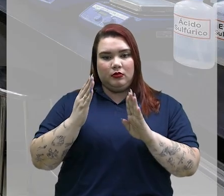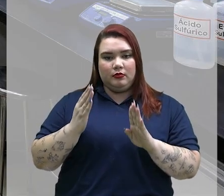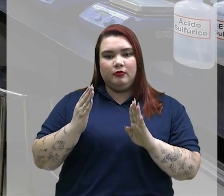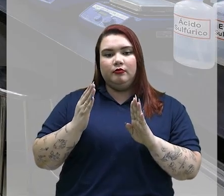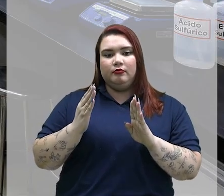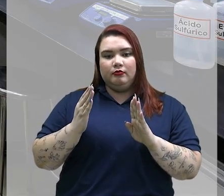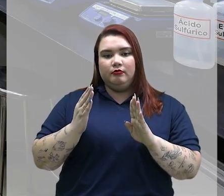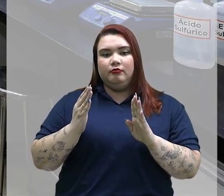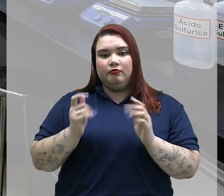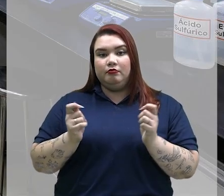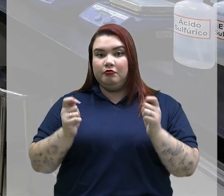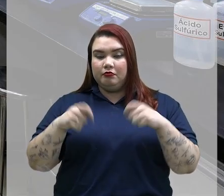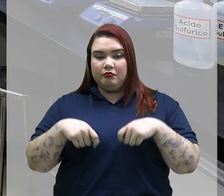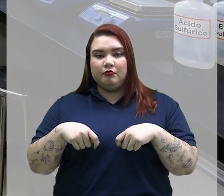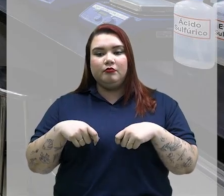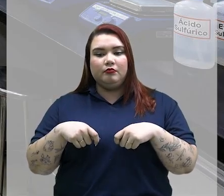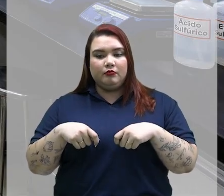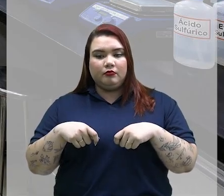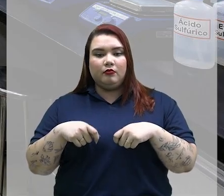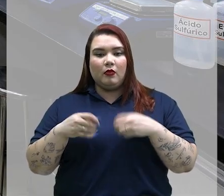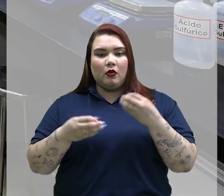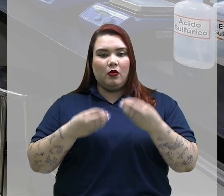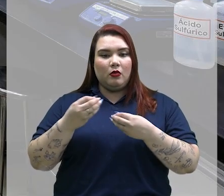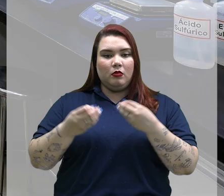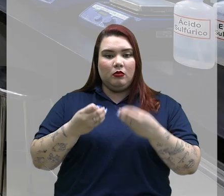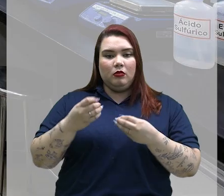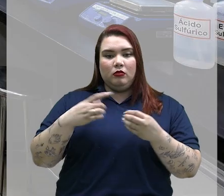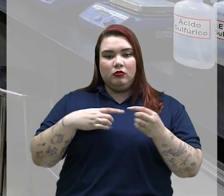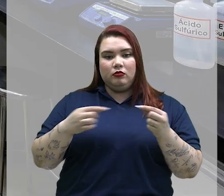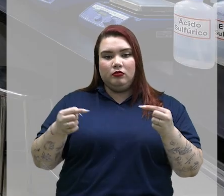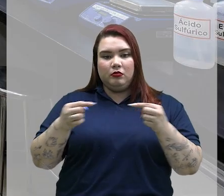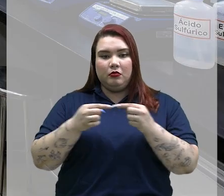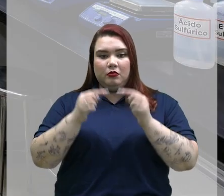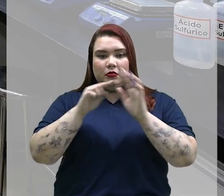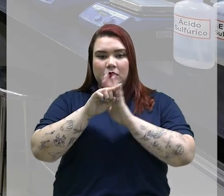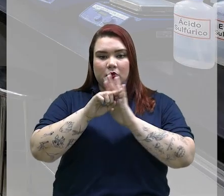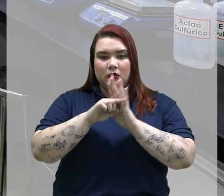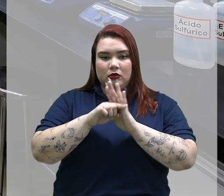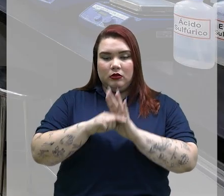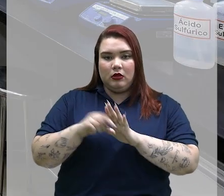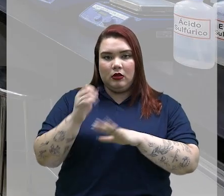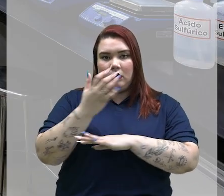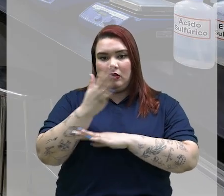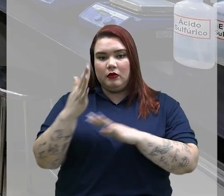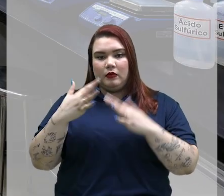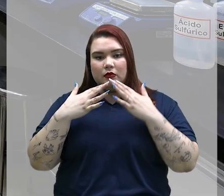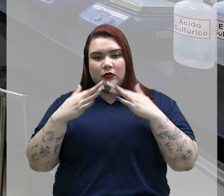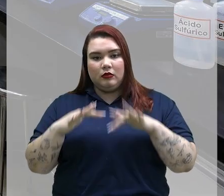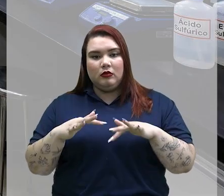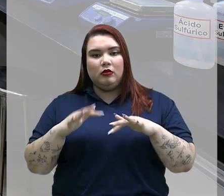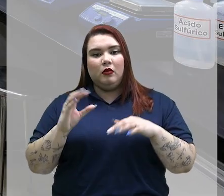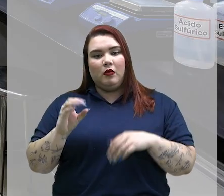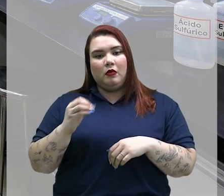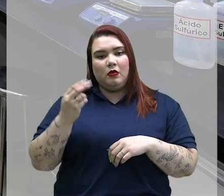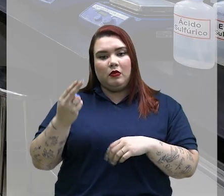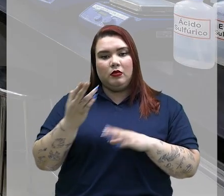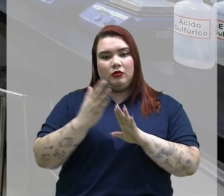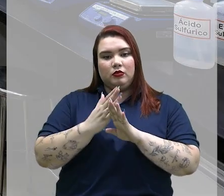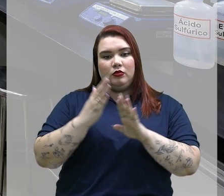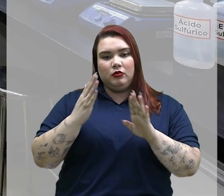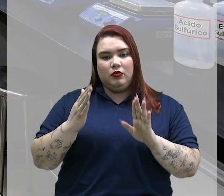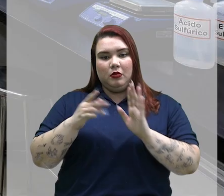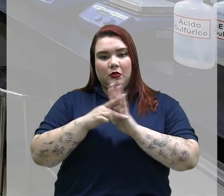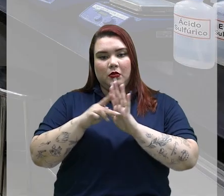vai, descobrir através ou dessas pesquisas na natureza ou então através das descobertas